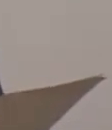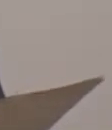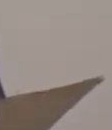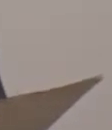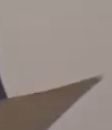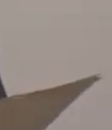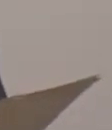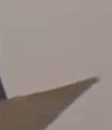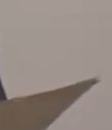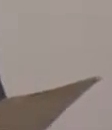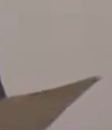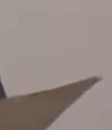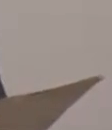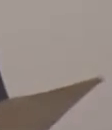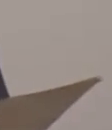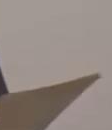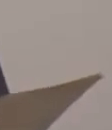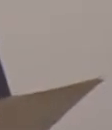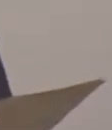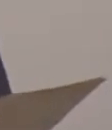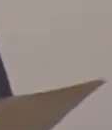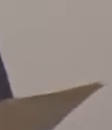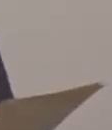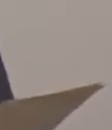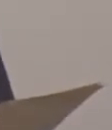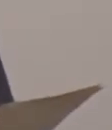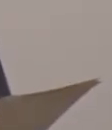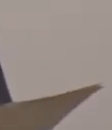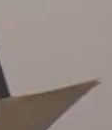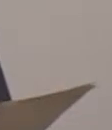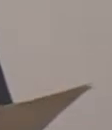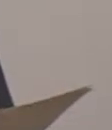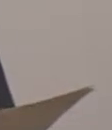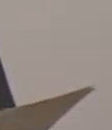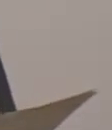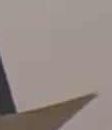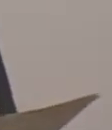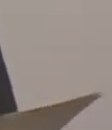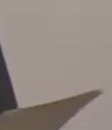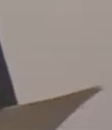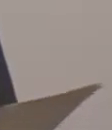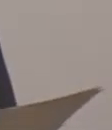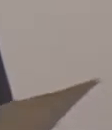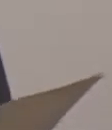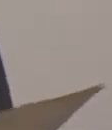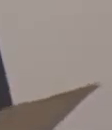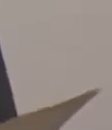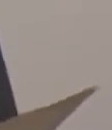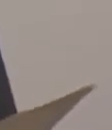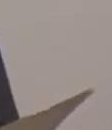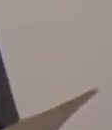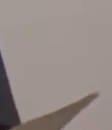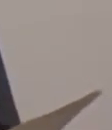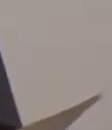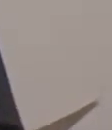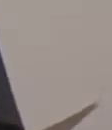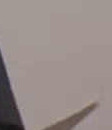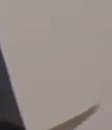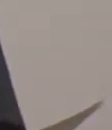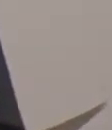Sereste, e a Cometil, que é a Comissão Municipal de Erradicação do Trabalho Infantil. Vocês vejam